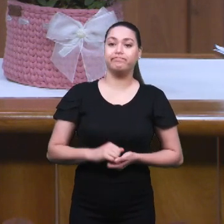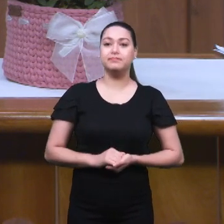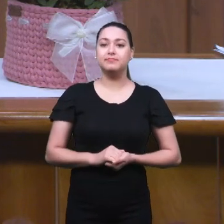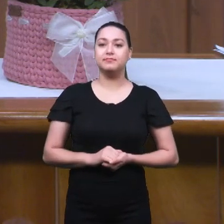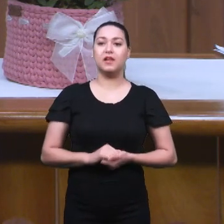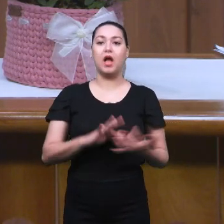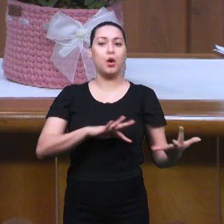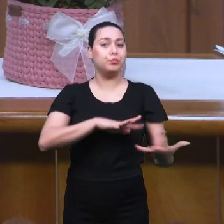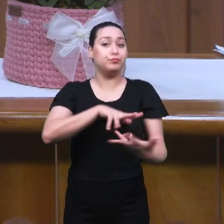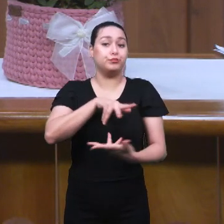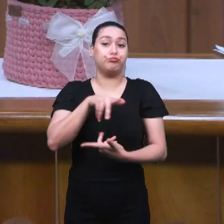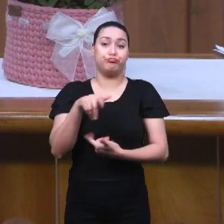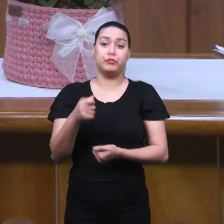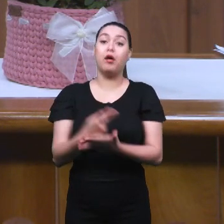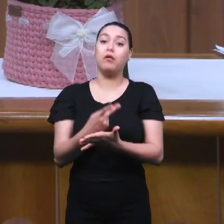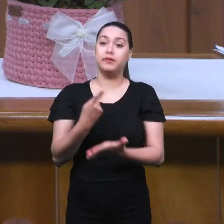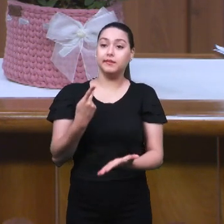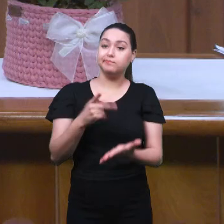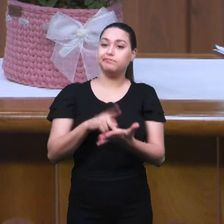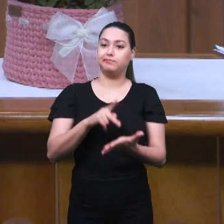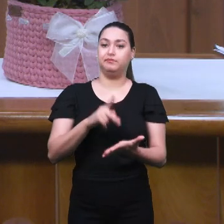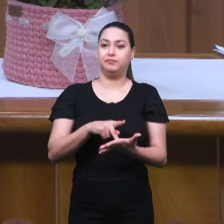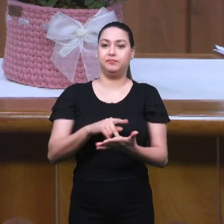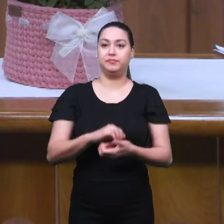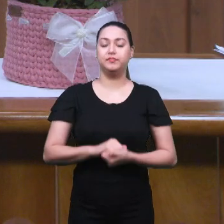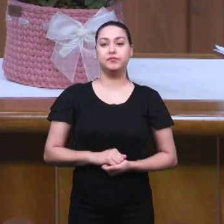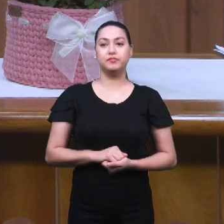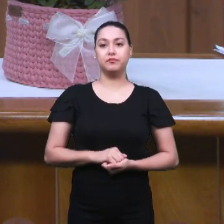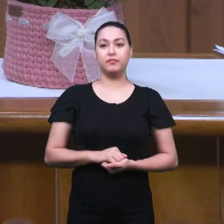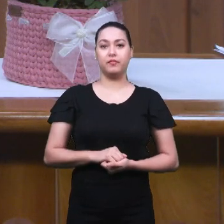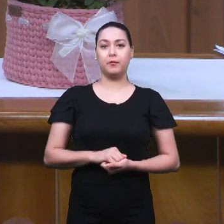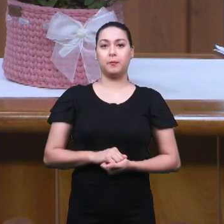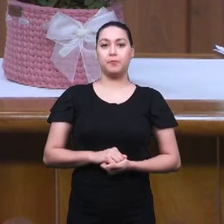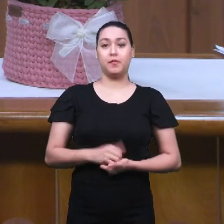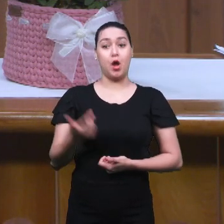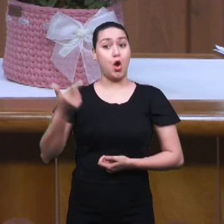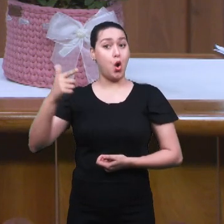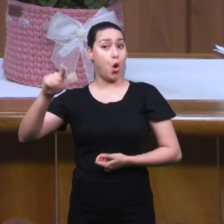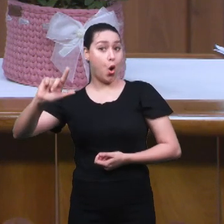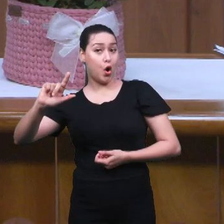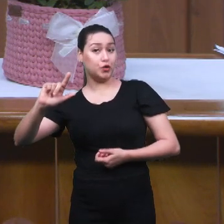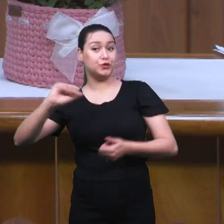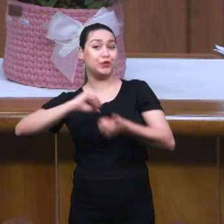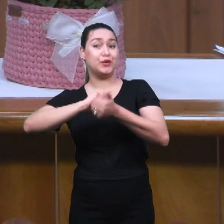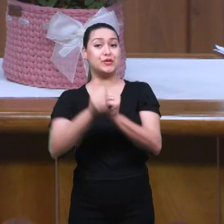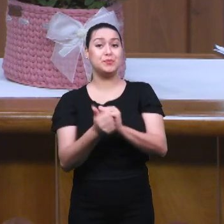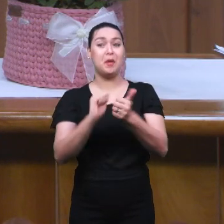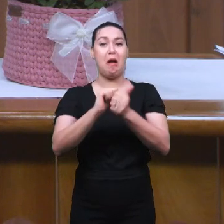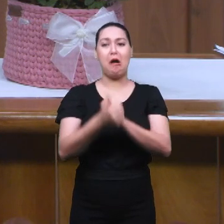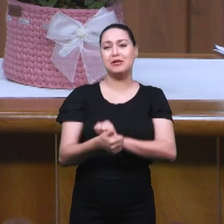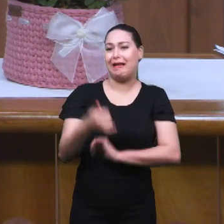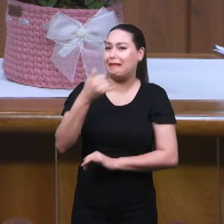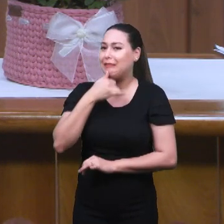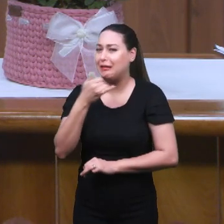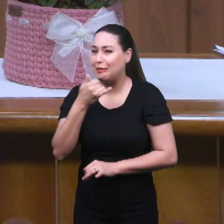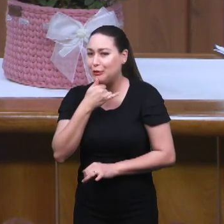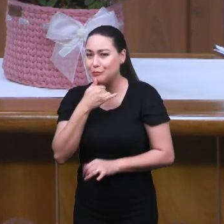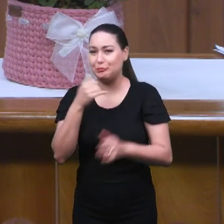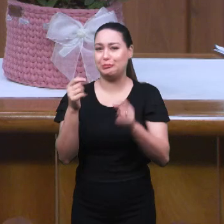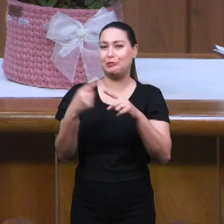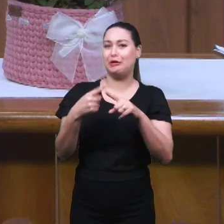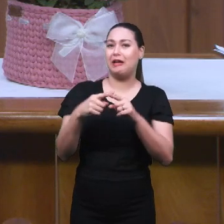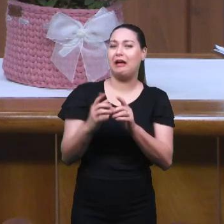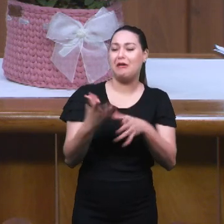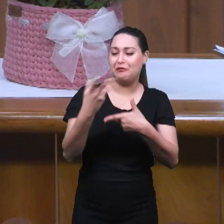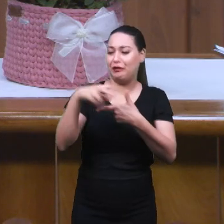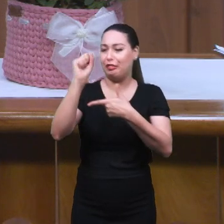está. Por outro lado, no esporte, né, as decepções do esporte, fulano ganhou,